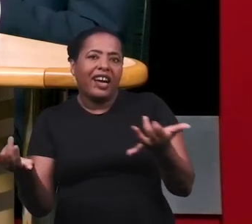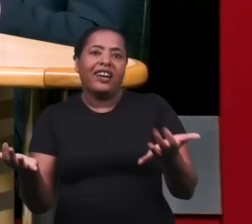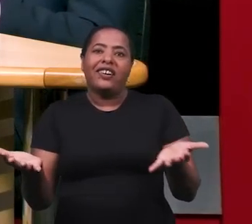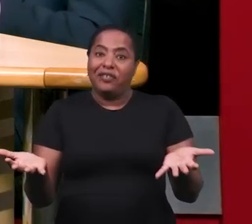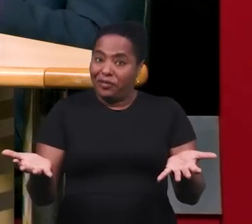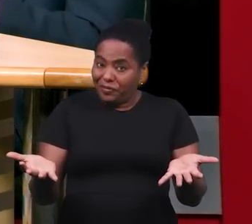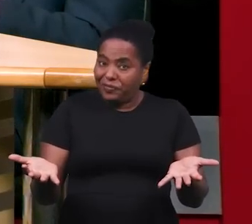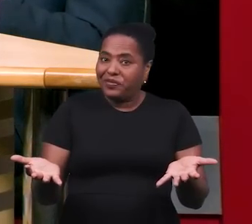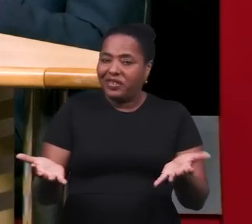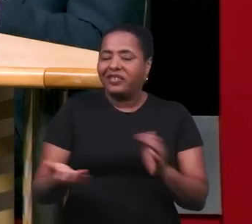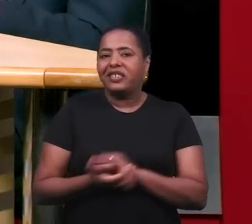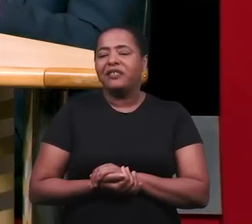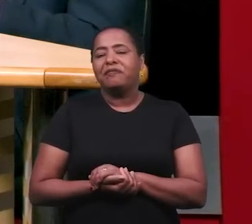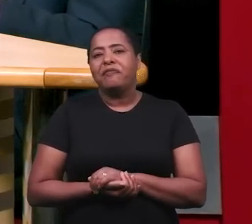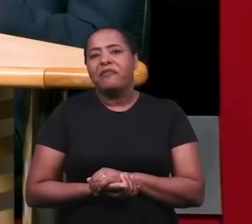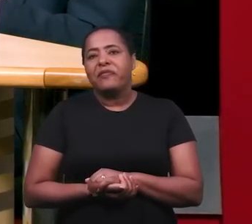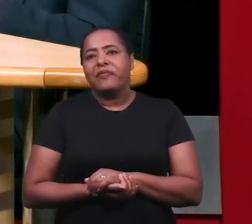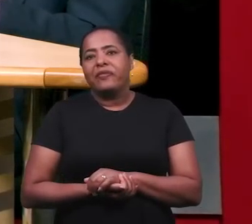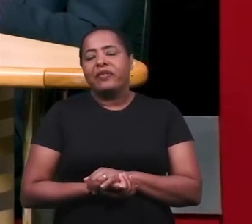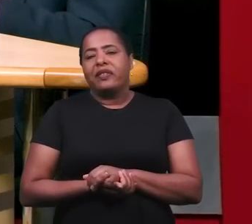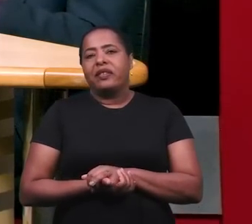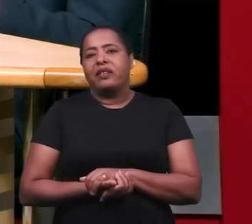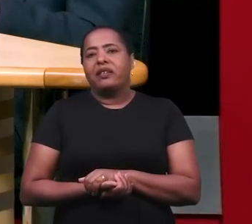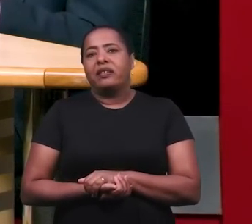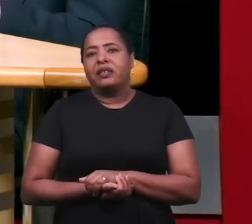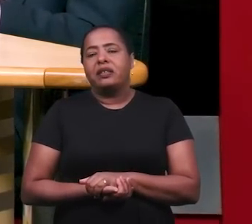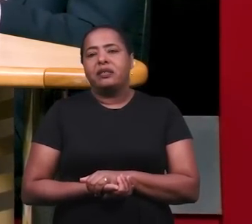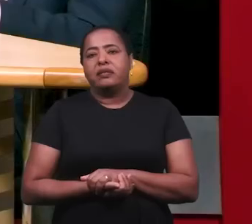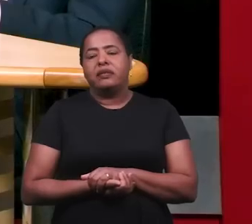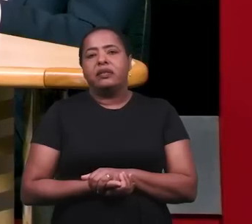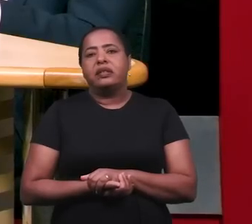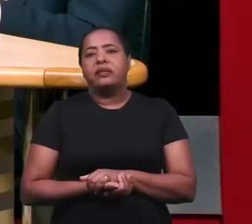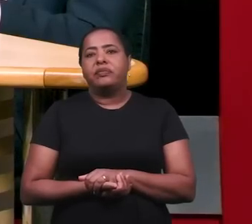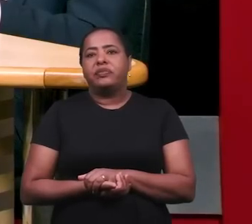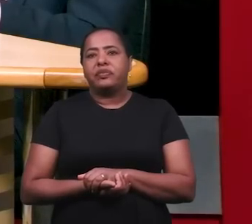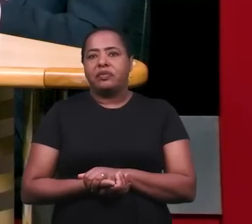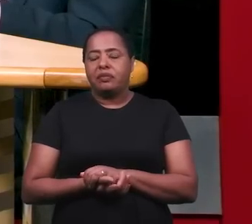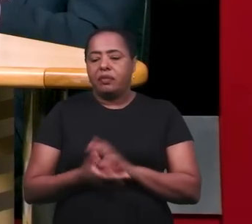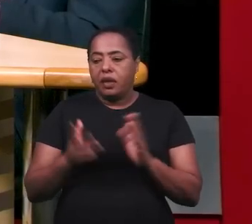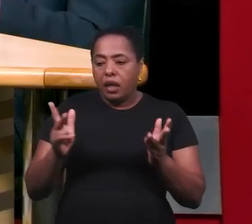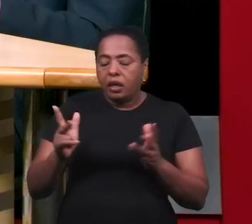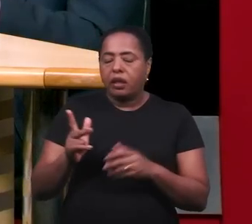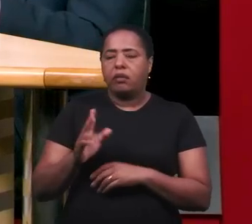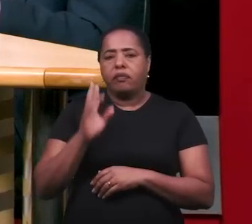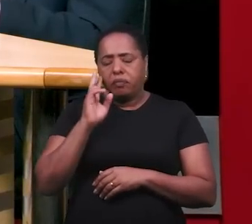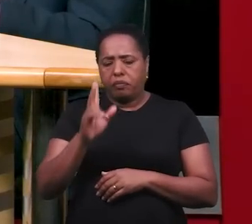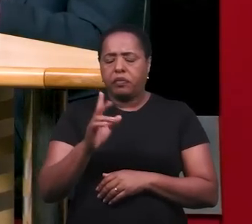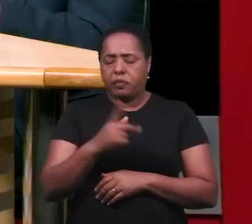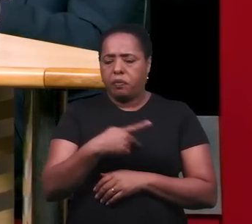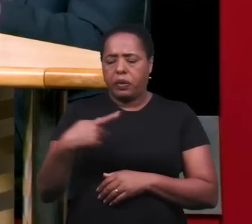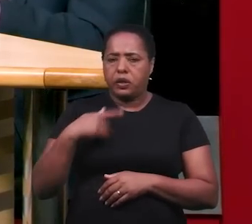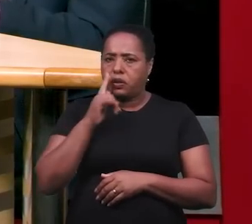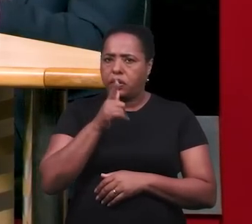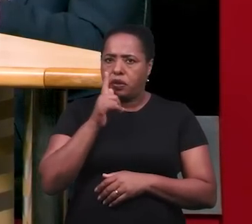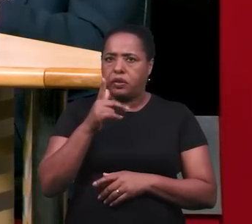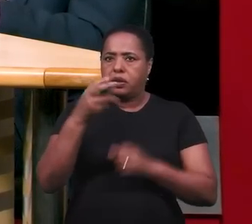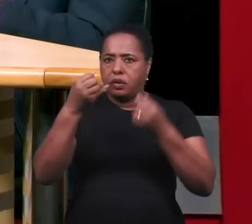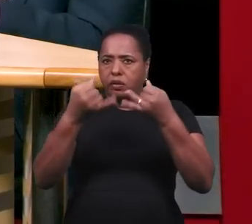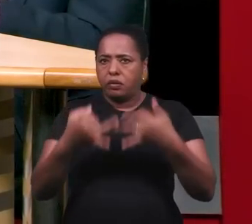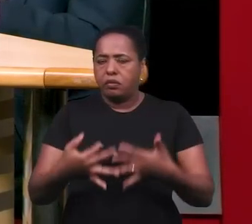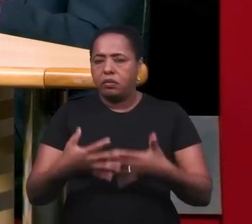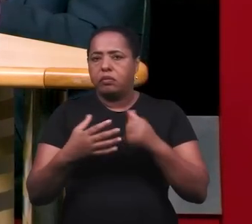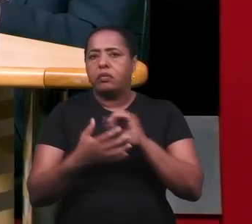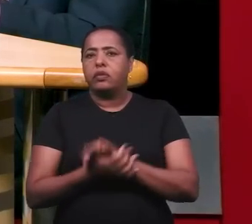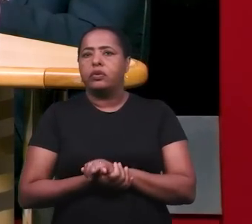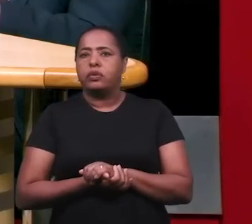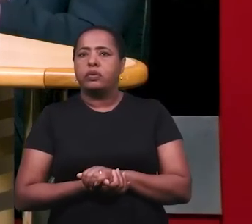Existe o tempo de ser criança. É o tempo de Exatamente. brincar, como diz, né? Então, se você... Eu me lembro